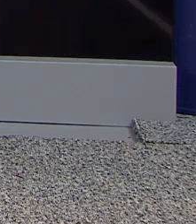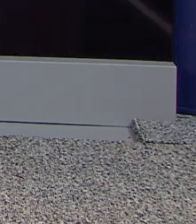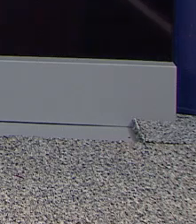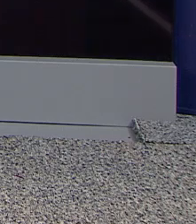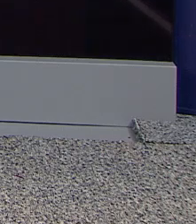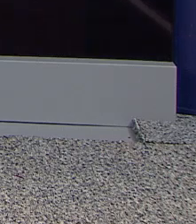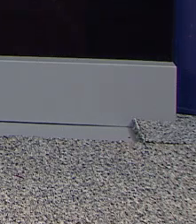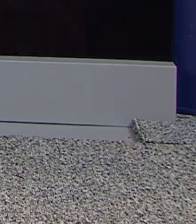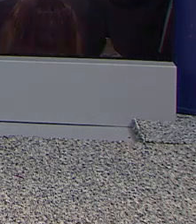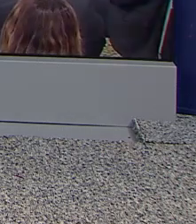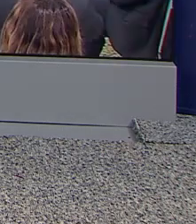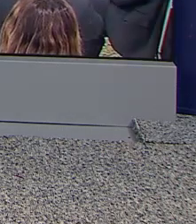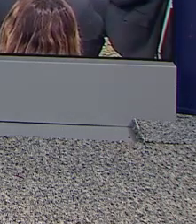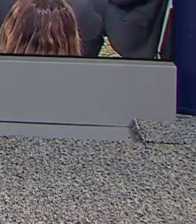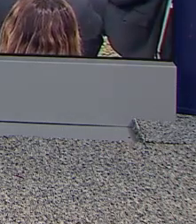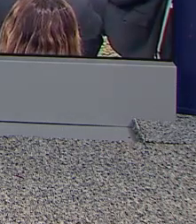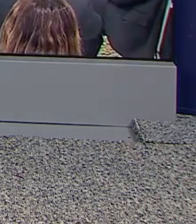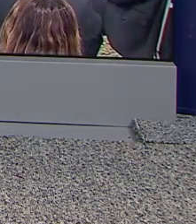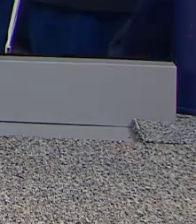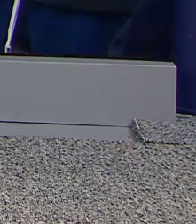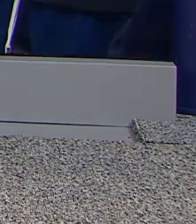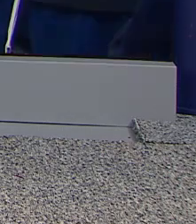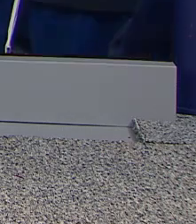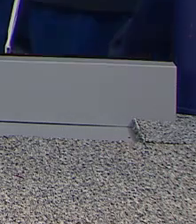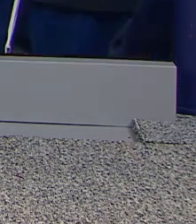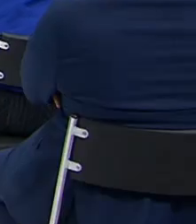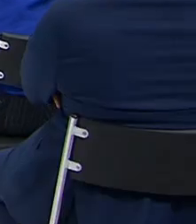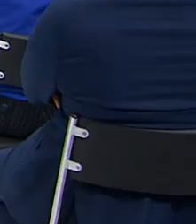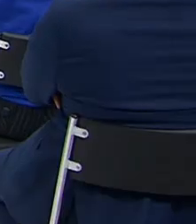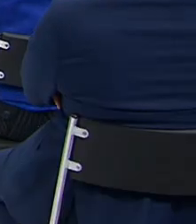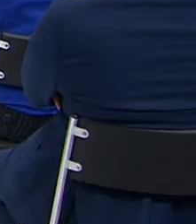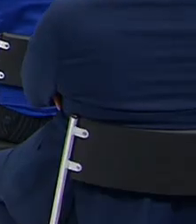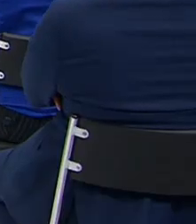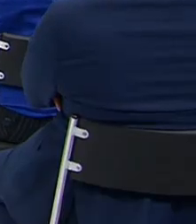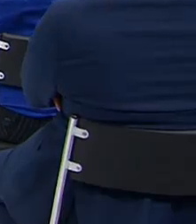vamos acompanhar são os eagles horas